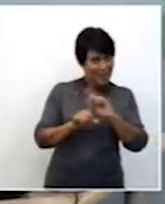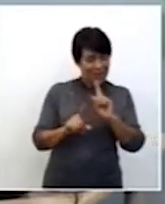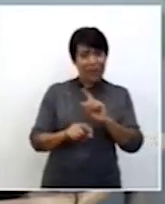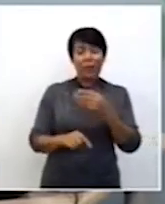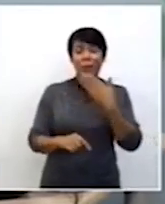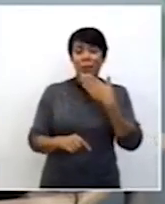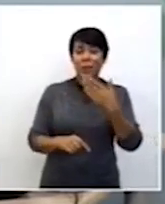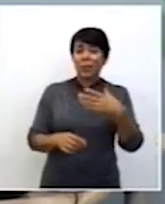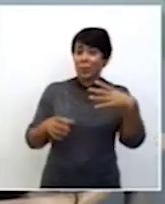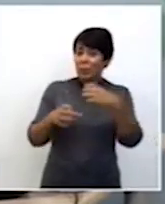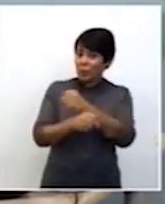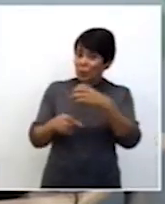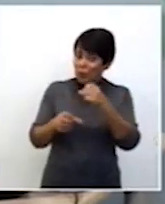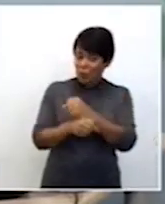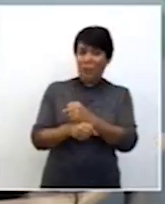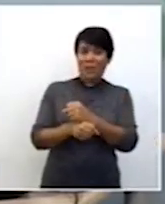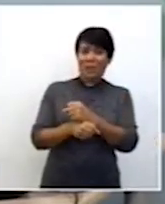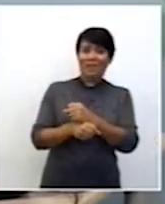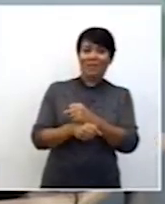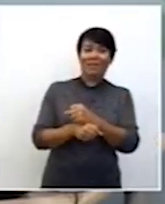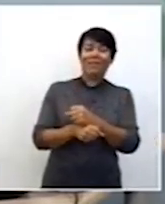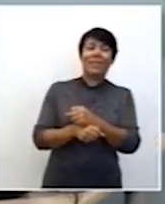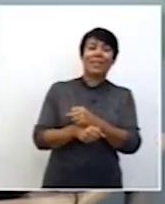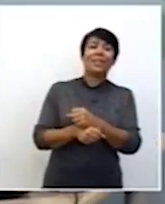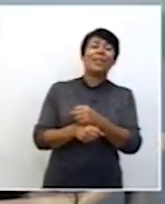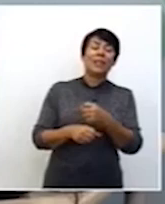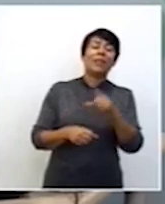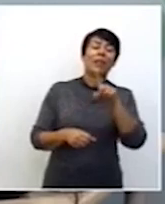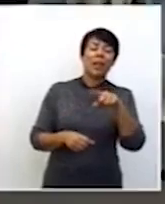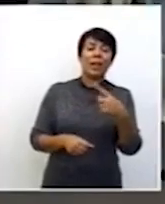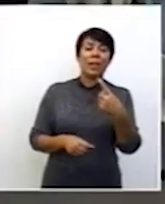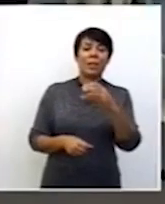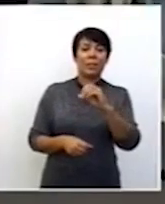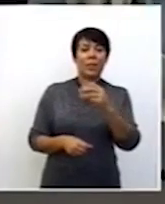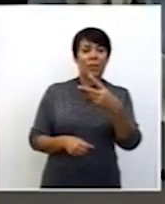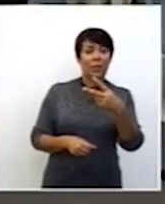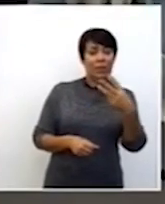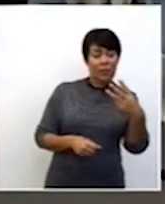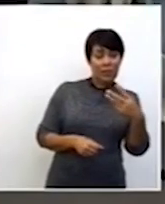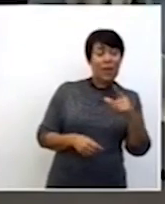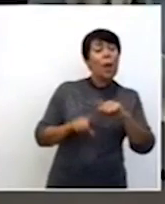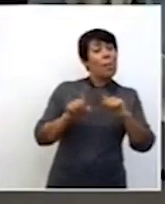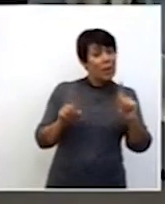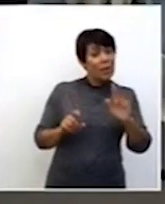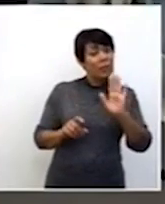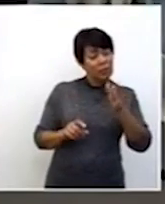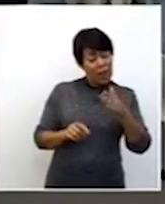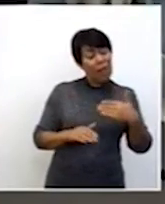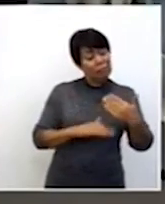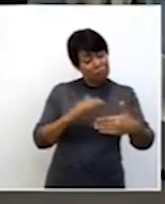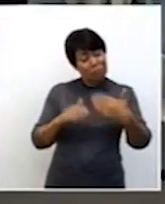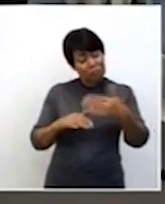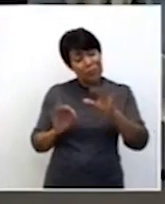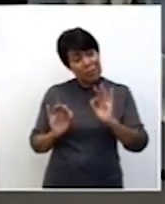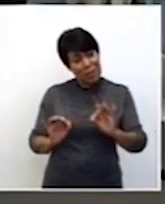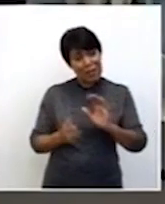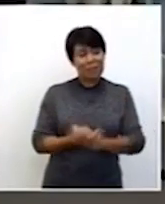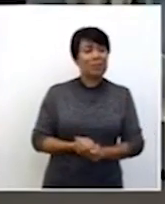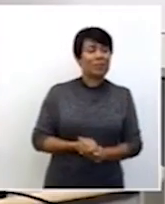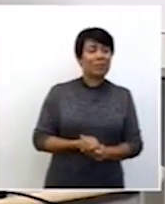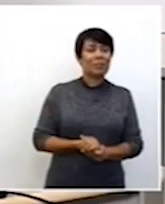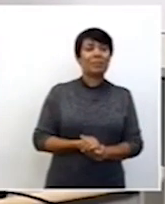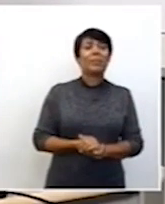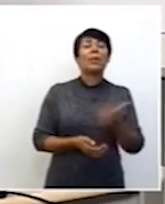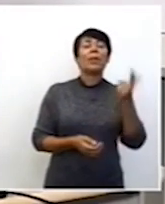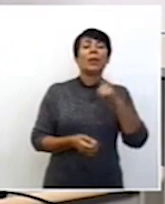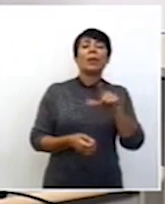isso. Pediu-se a soma. Então, a soma é 1023. Mas estamos no caminho certo, né? Estamos indo. É um processo, né? Beleza? Vamos então para